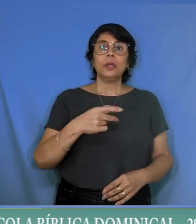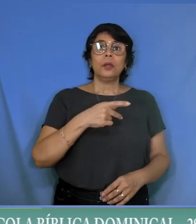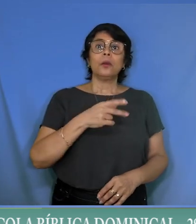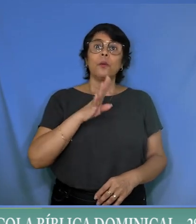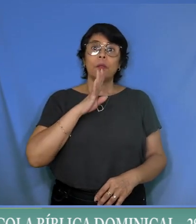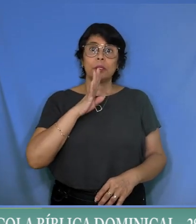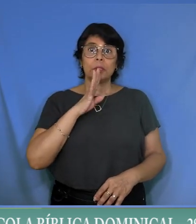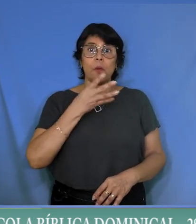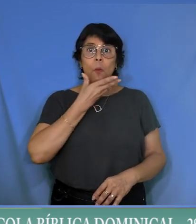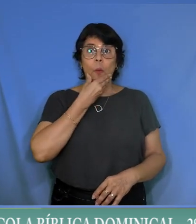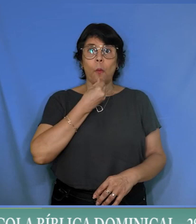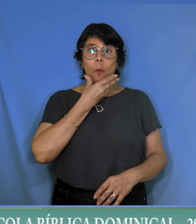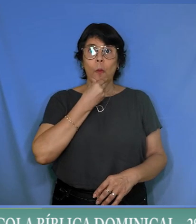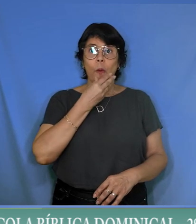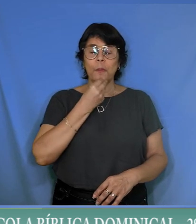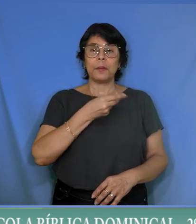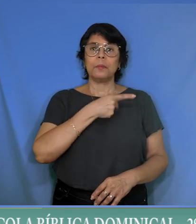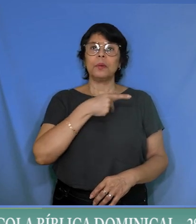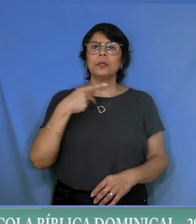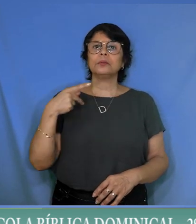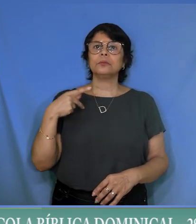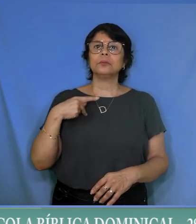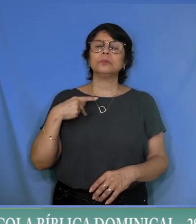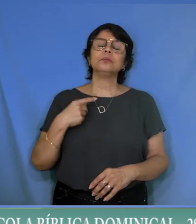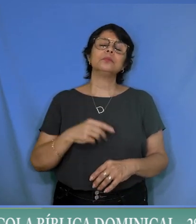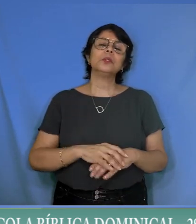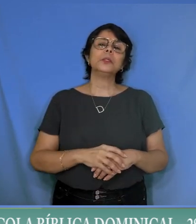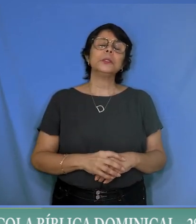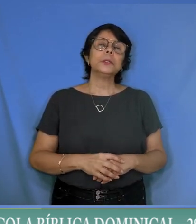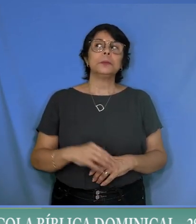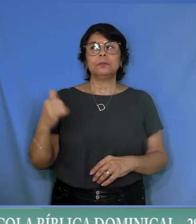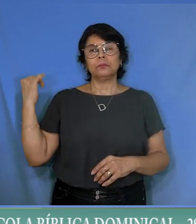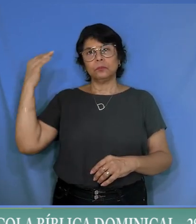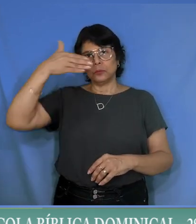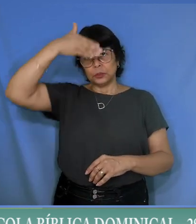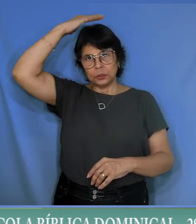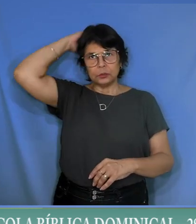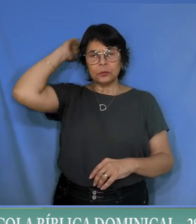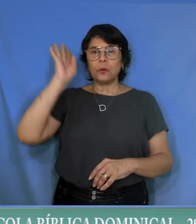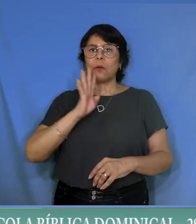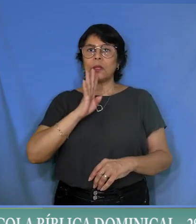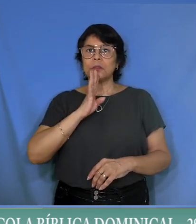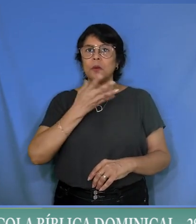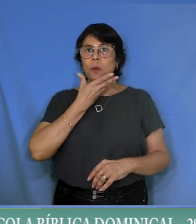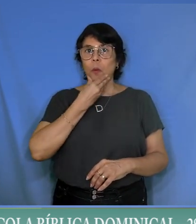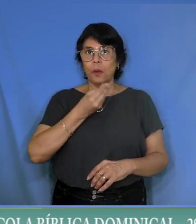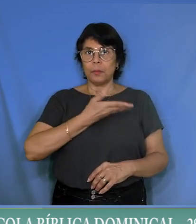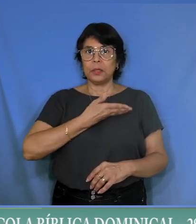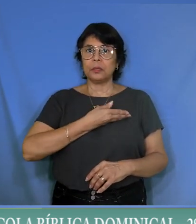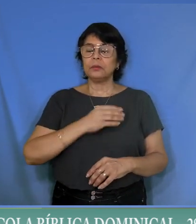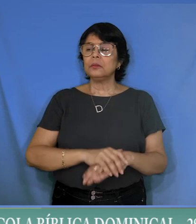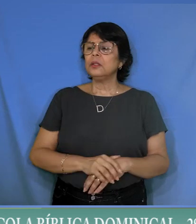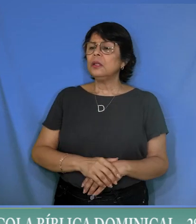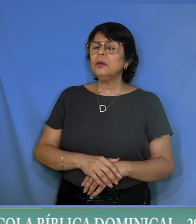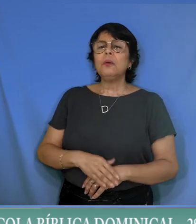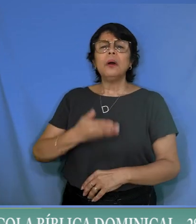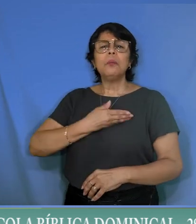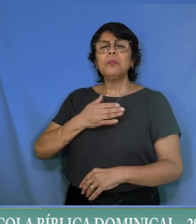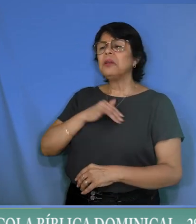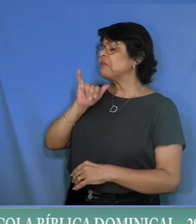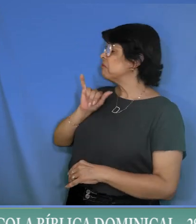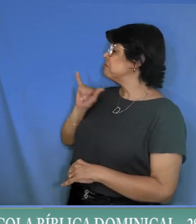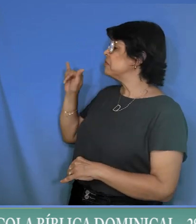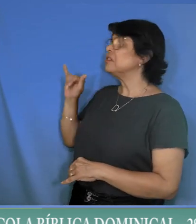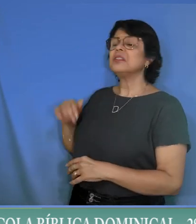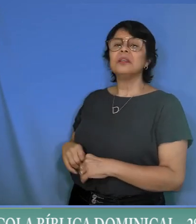eu não sei por que as pessoas acham tão difícil ser crente. Eu acho tão fácil. Eu fiquei pensando: meu Deus, será que esse